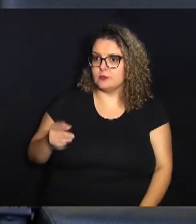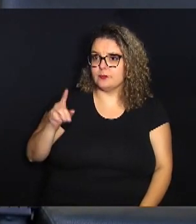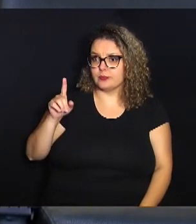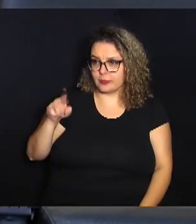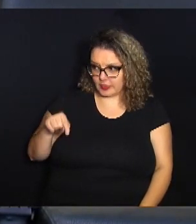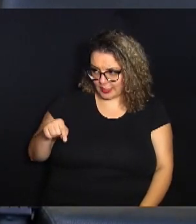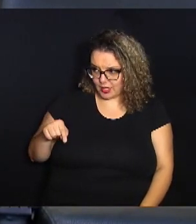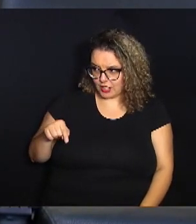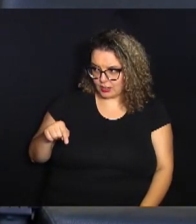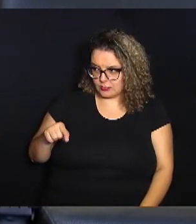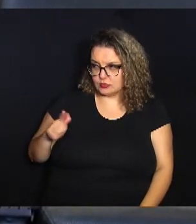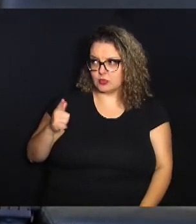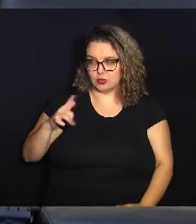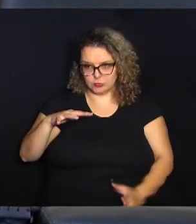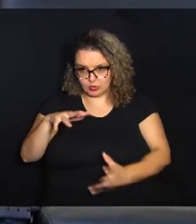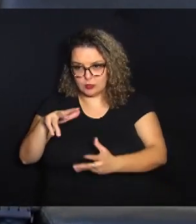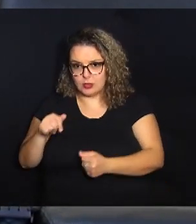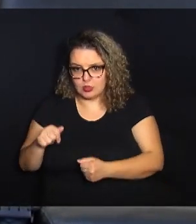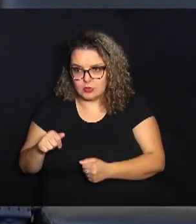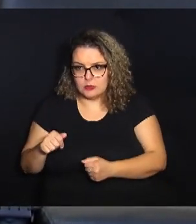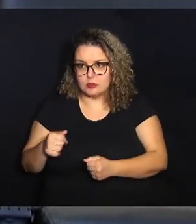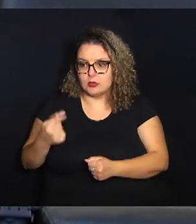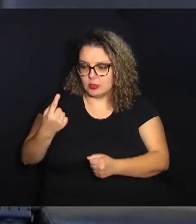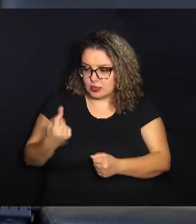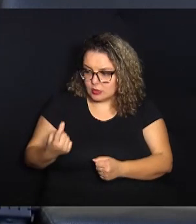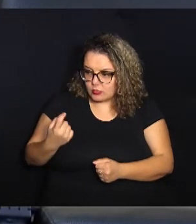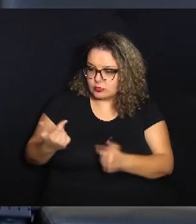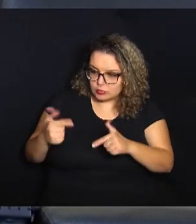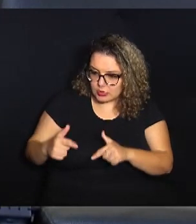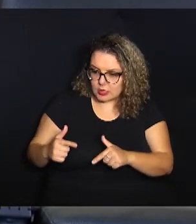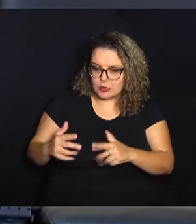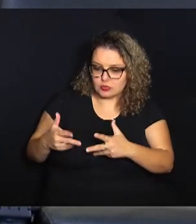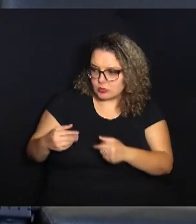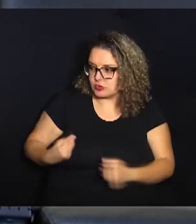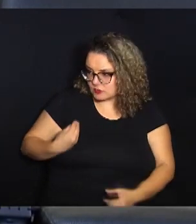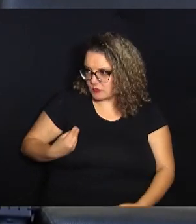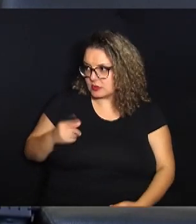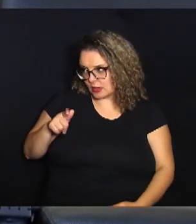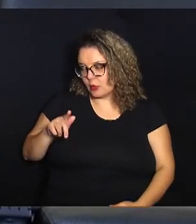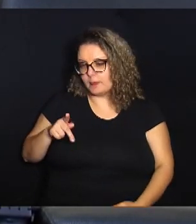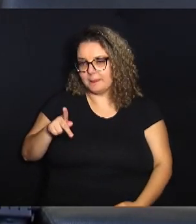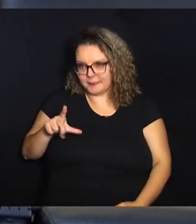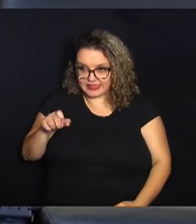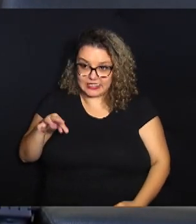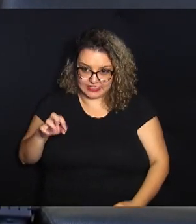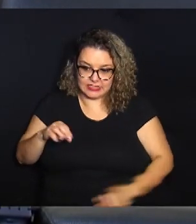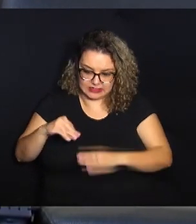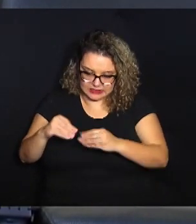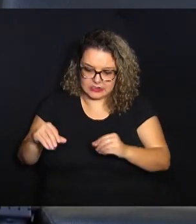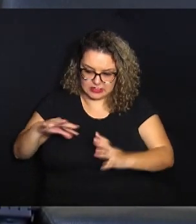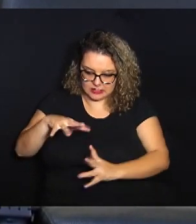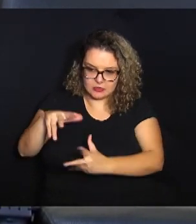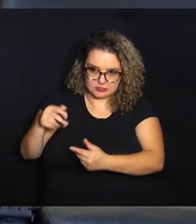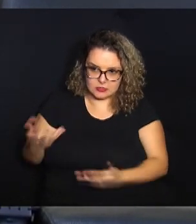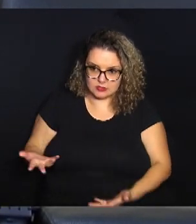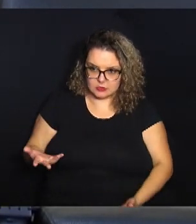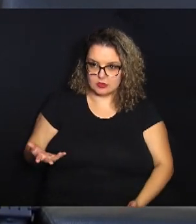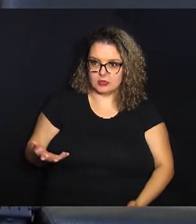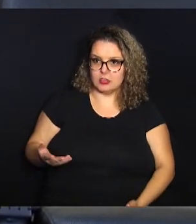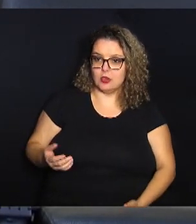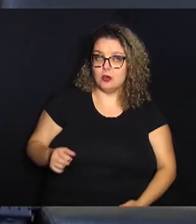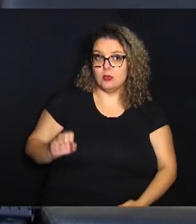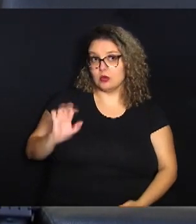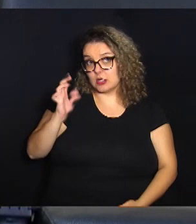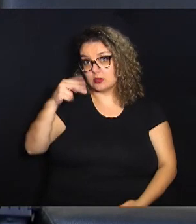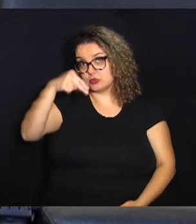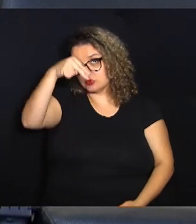questão que é global, que é uma casa só, o planeta, citou extremos desde do que aconteceu no norte até